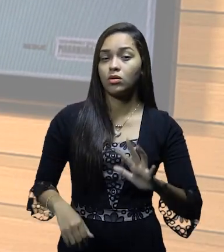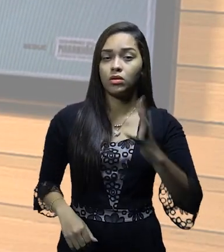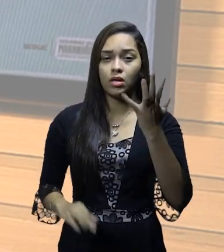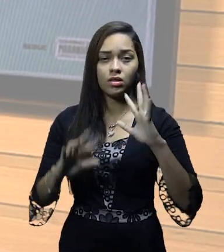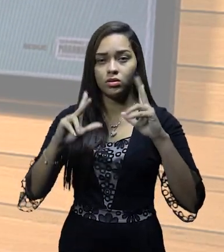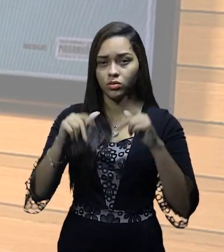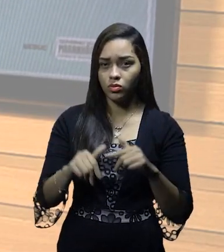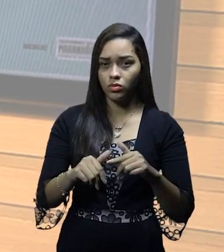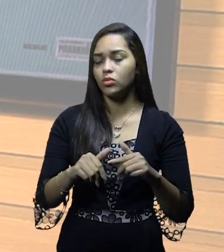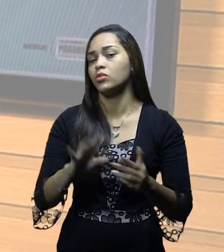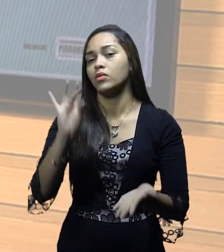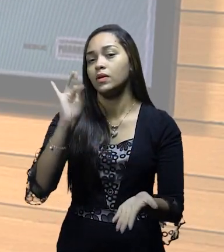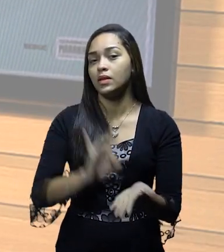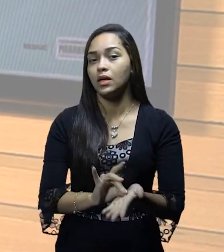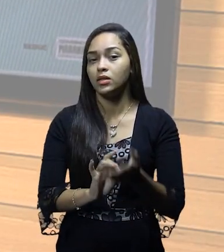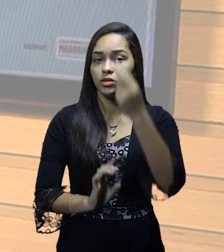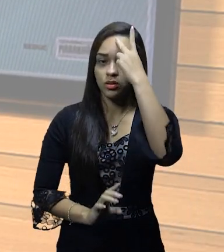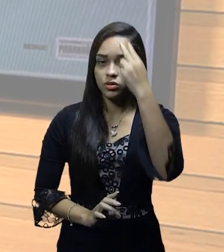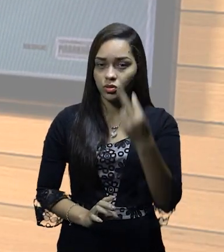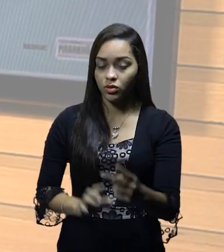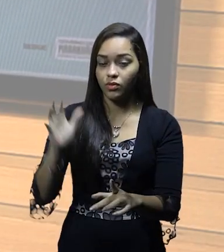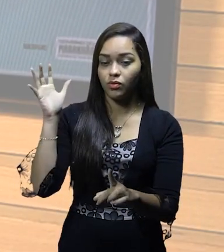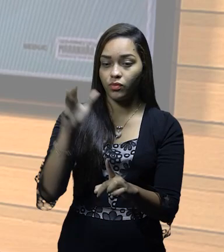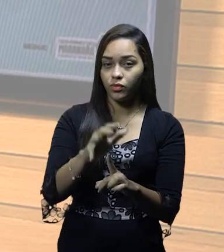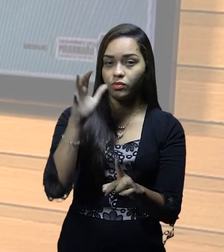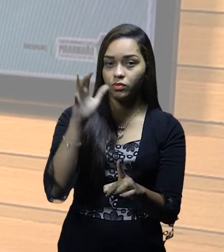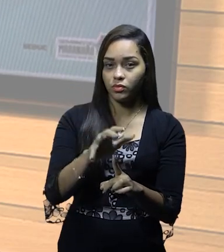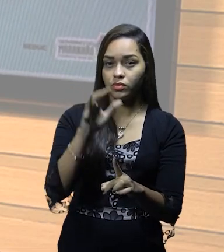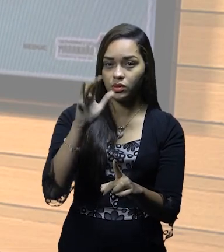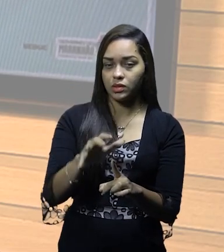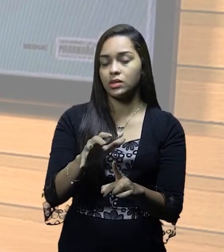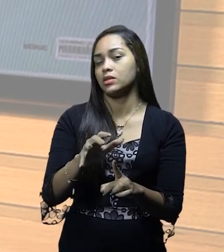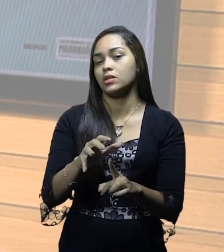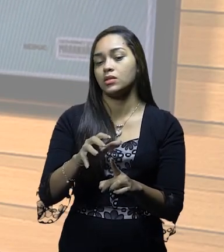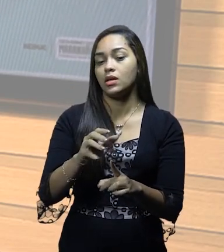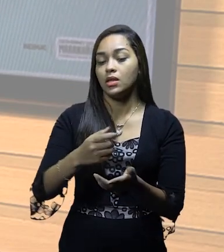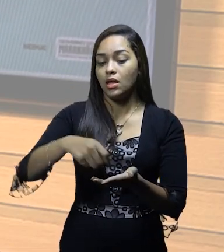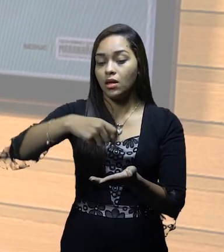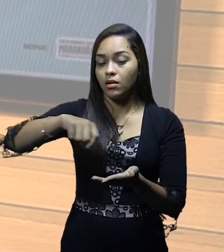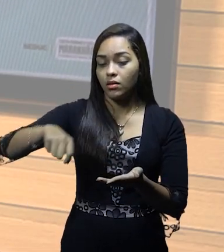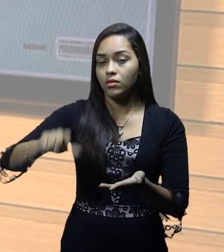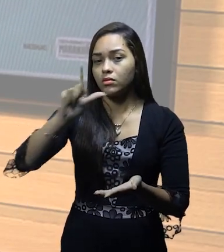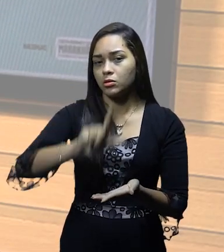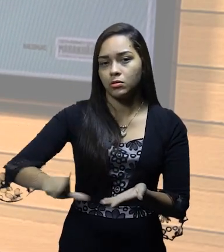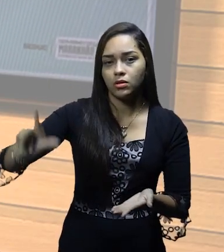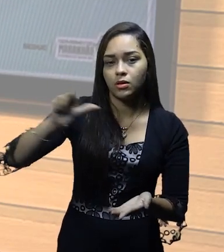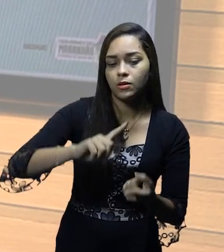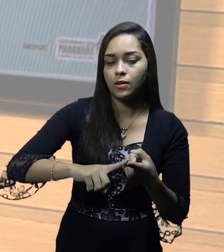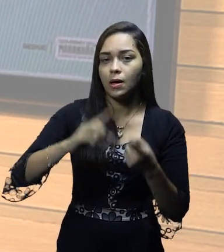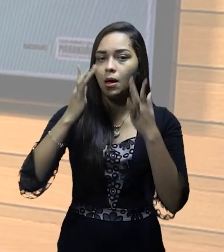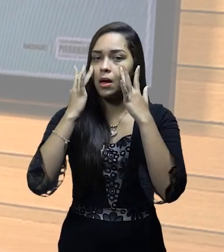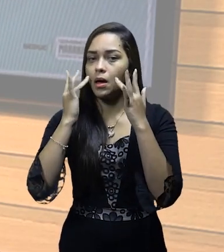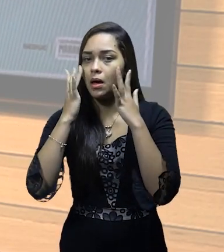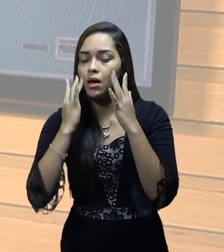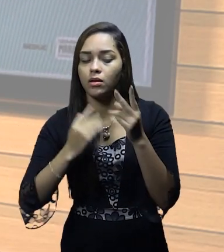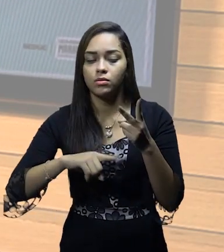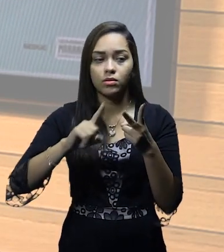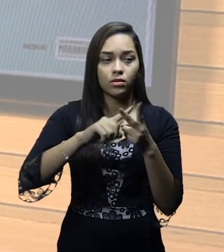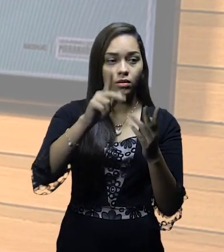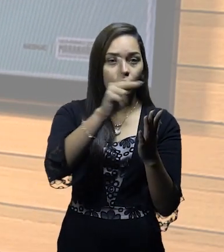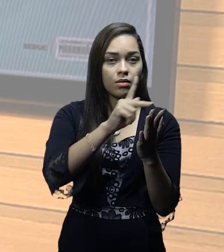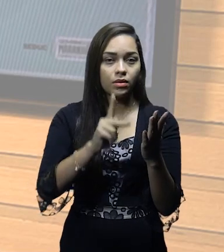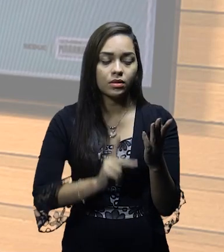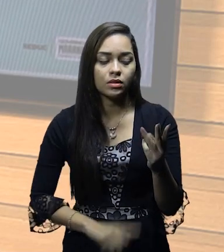sempre digo aqui, tudo que acontece, todo fato histórico vai influenciar diretamente nas produções literárias,